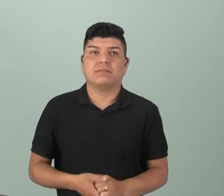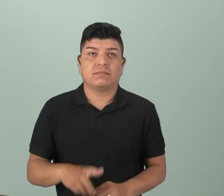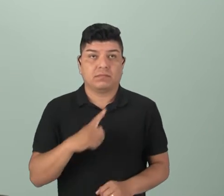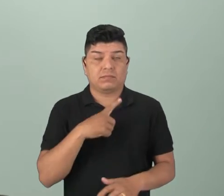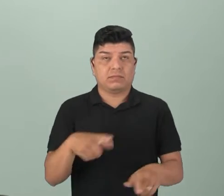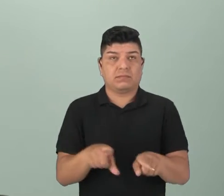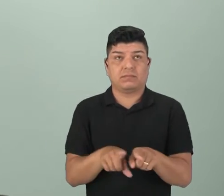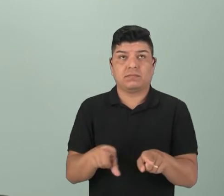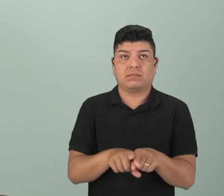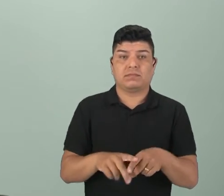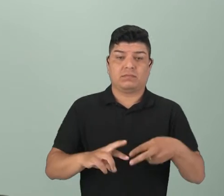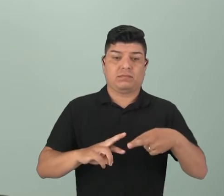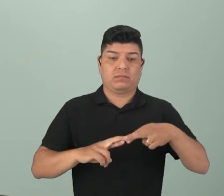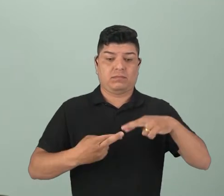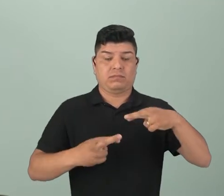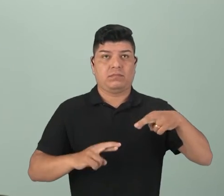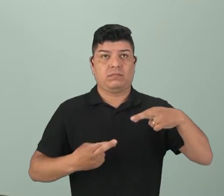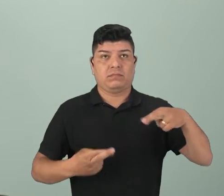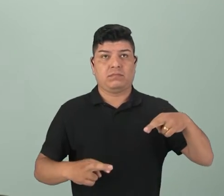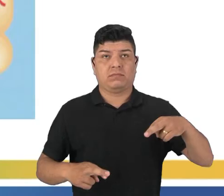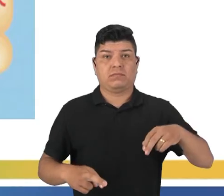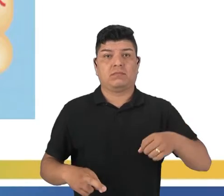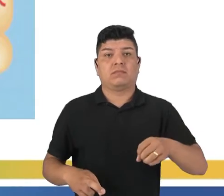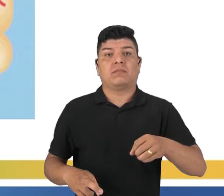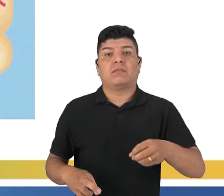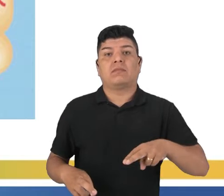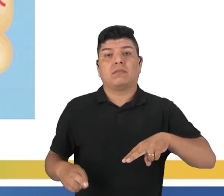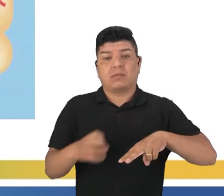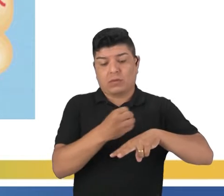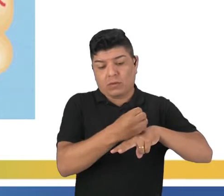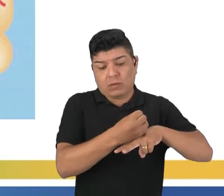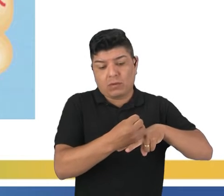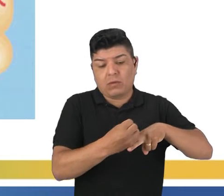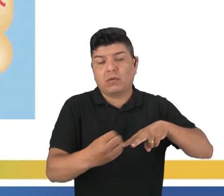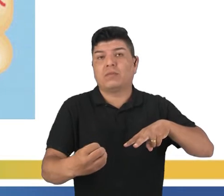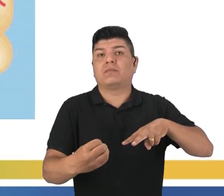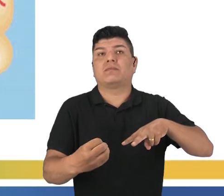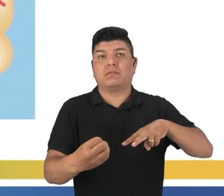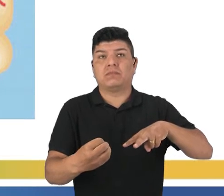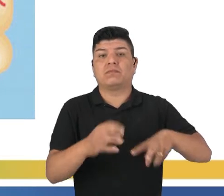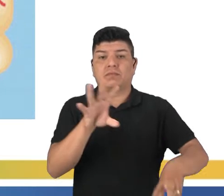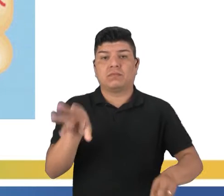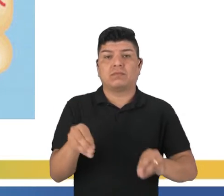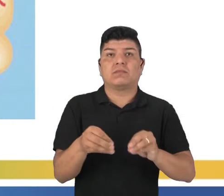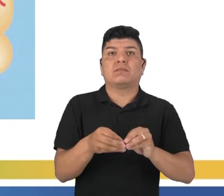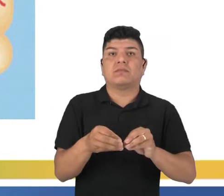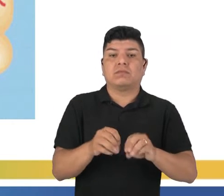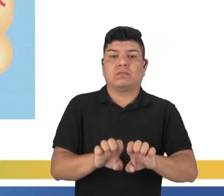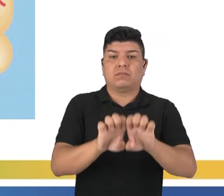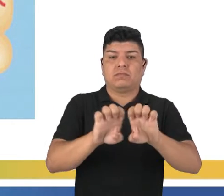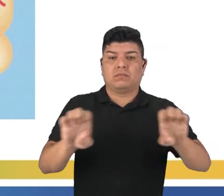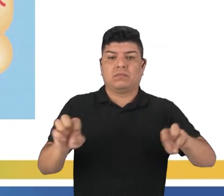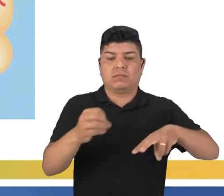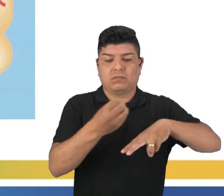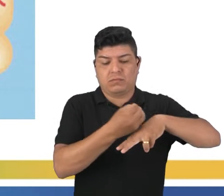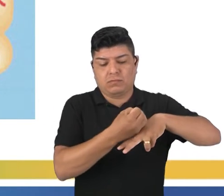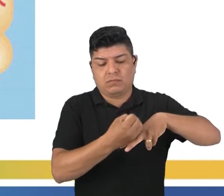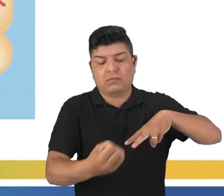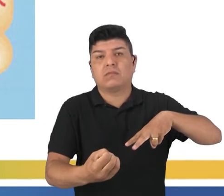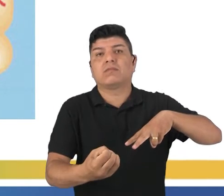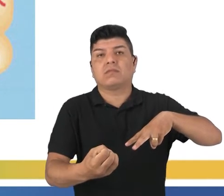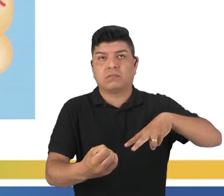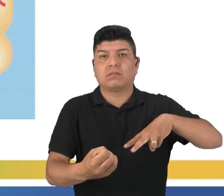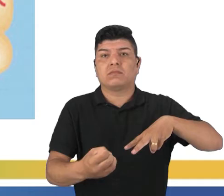Além disso, existe o RNA ribossomal ou ribossômico, que compõe a estrutura do ribossomo.